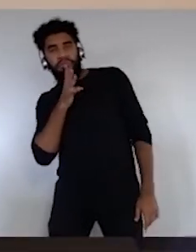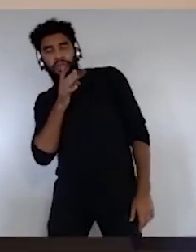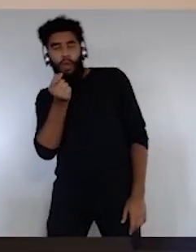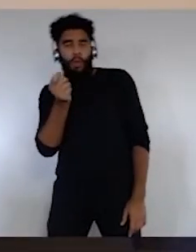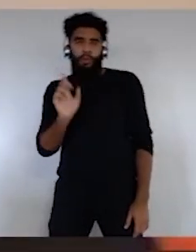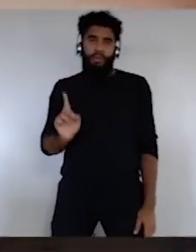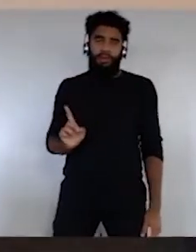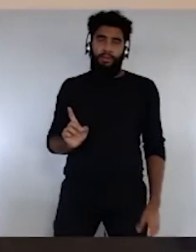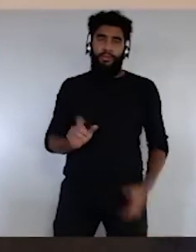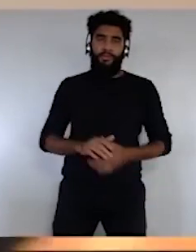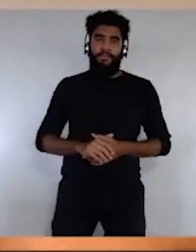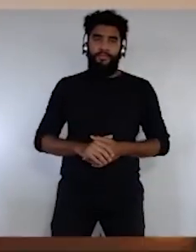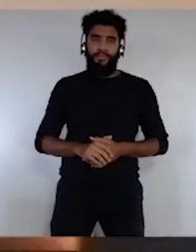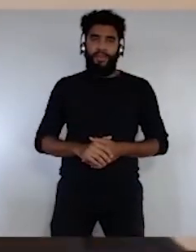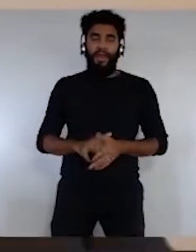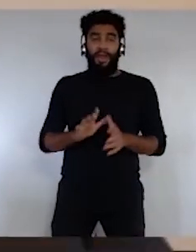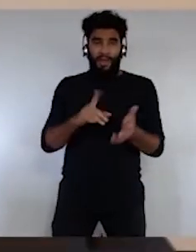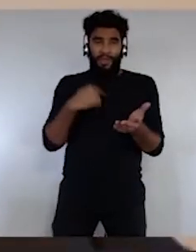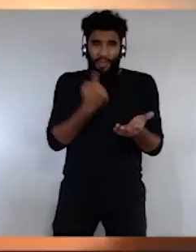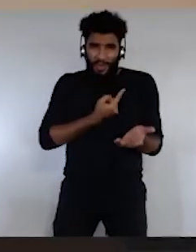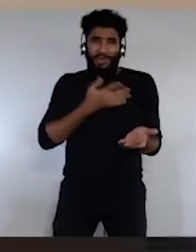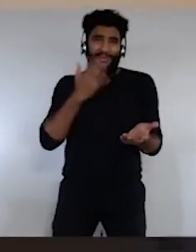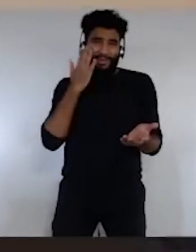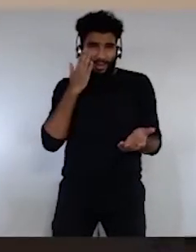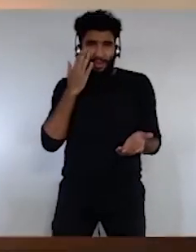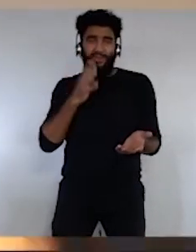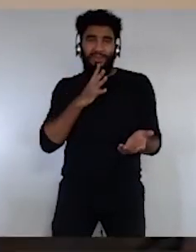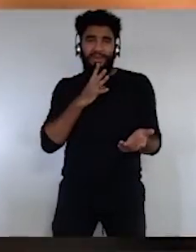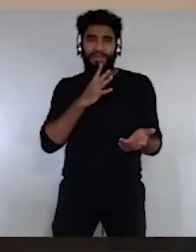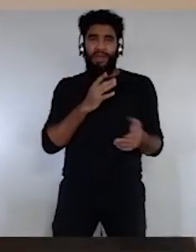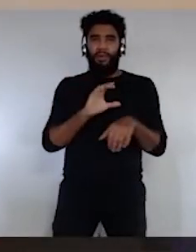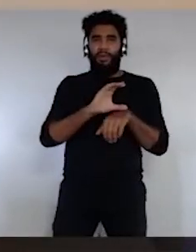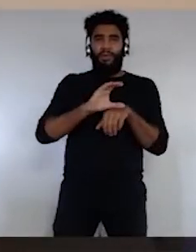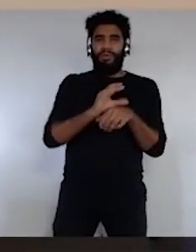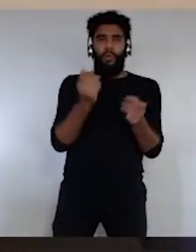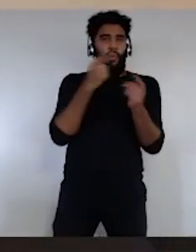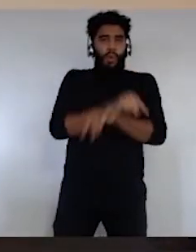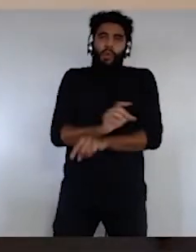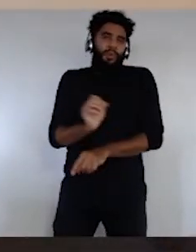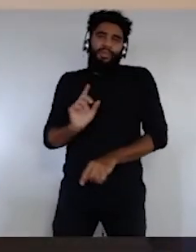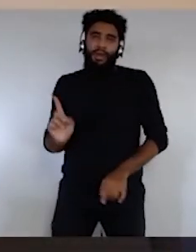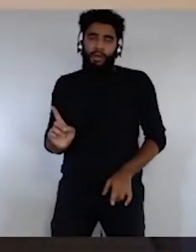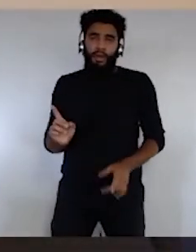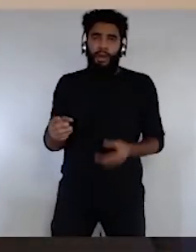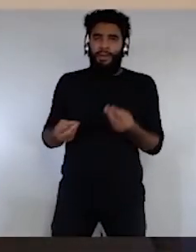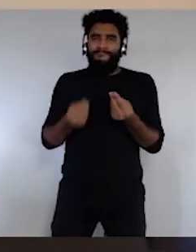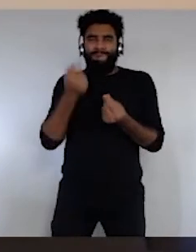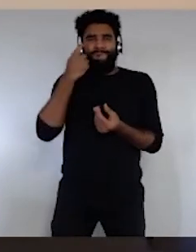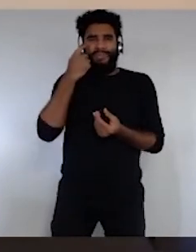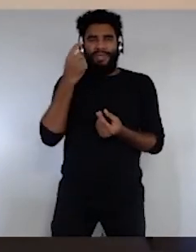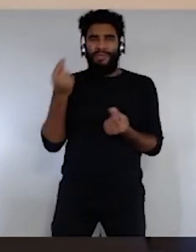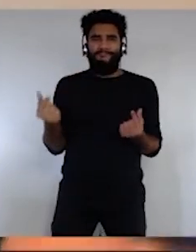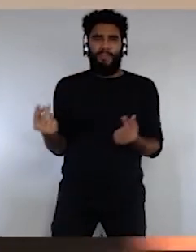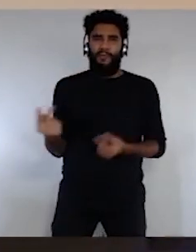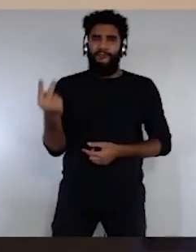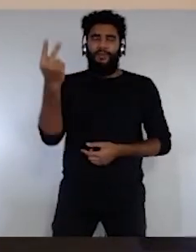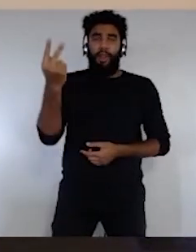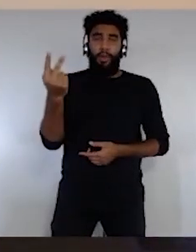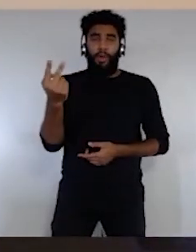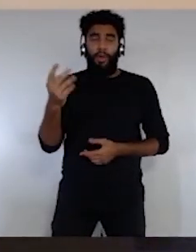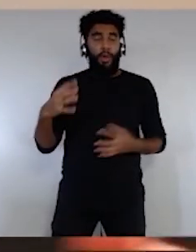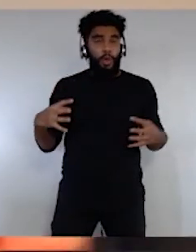de dinheiro, por exemplo, tem que ter caução. Se a execução é definitiva, não vai ter mais que ter caução. Por isso também, a bem da